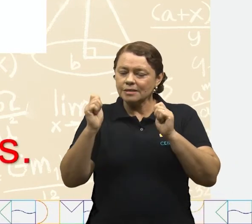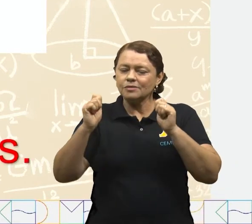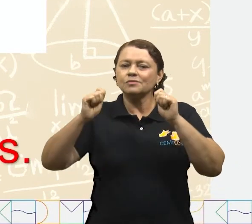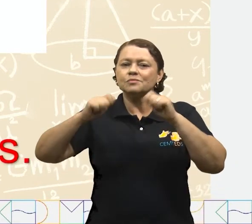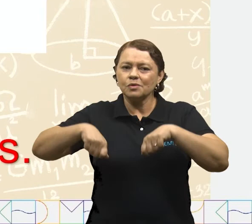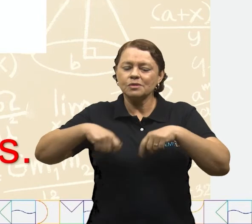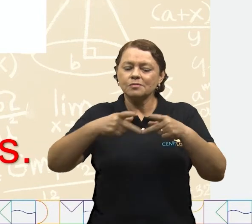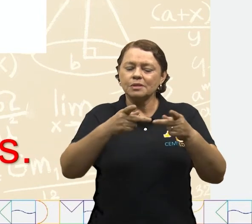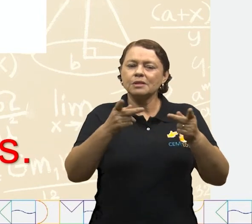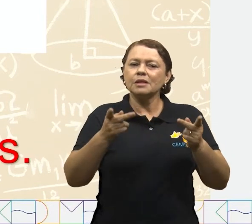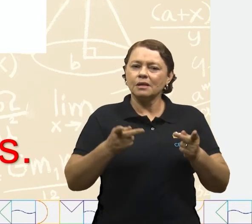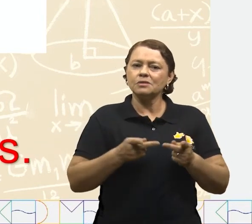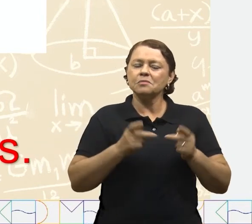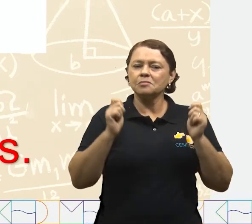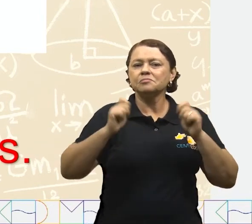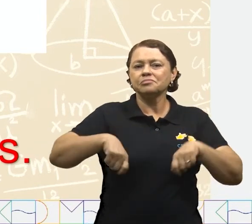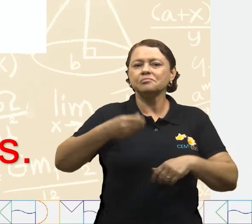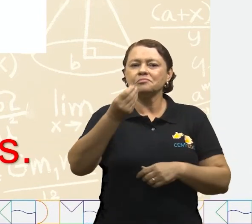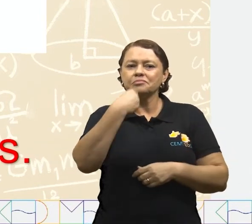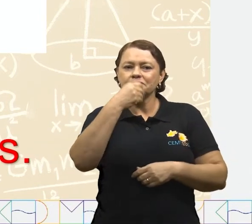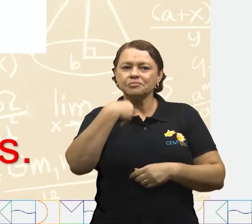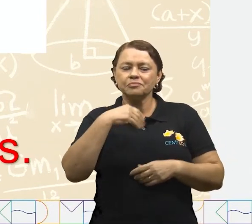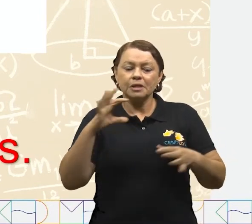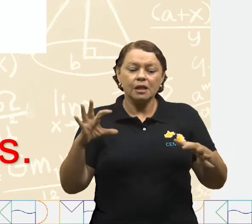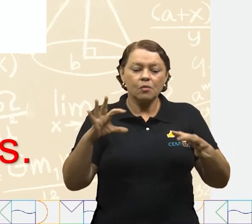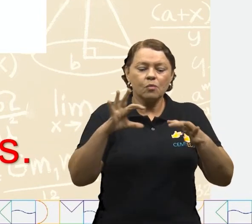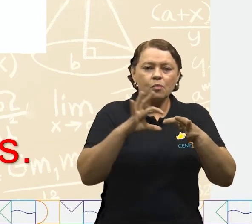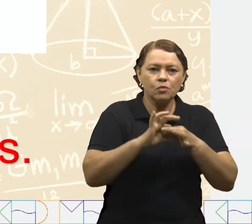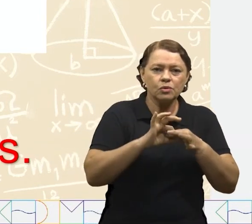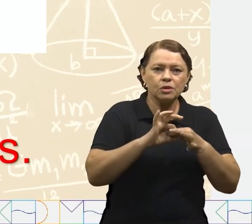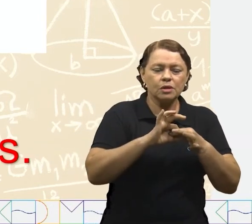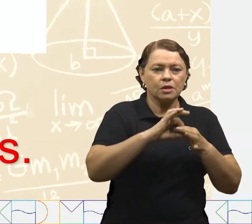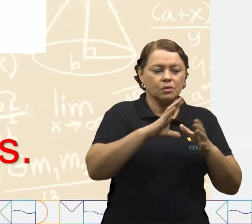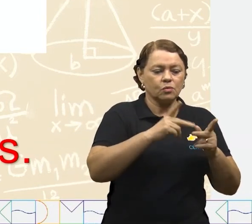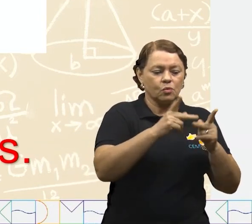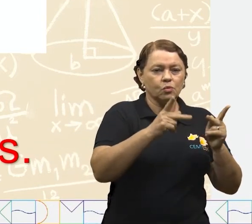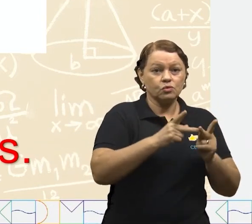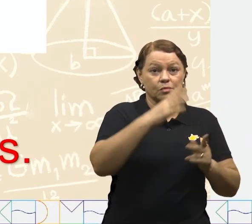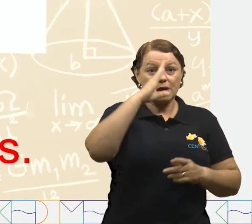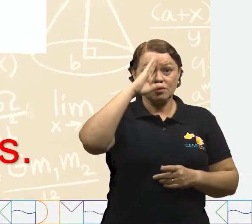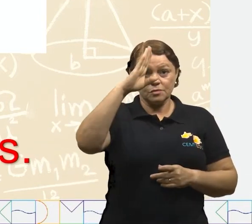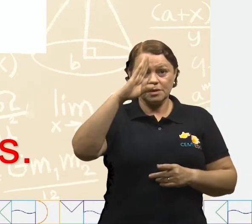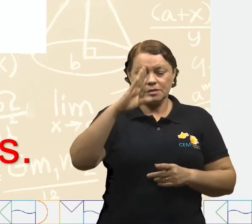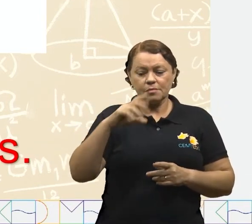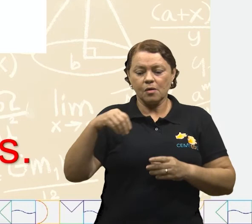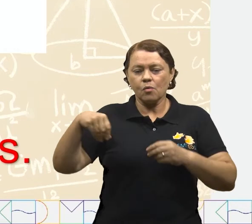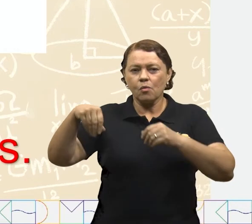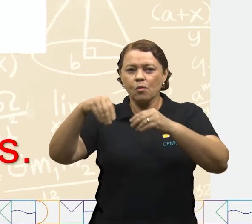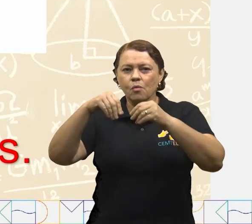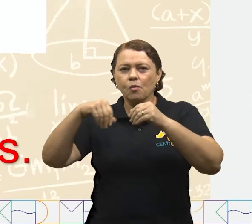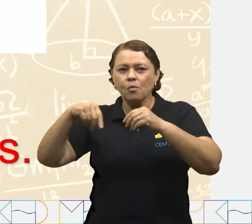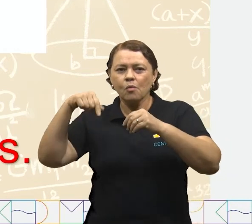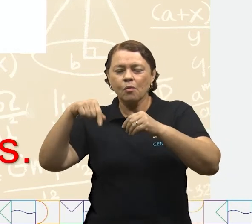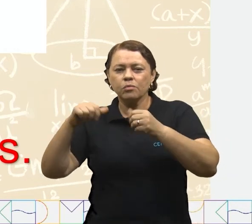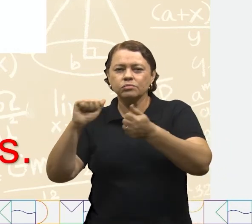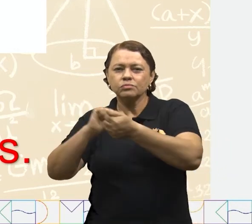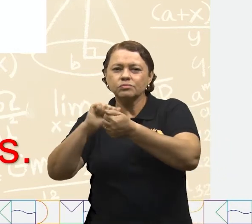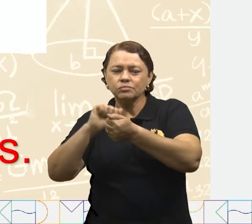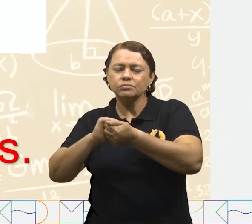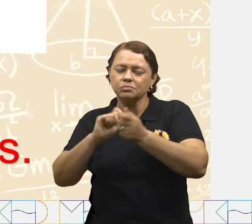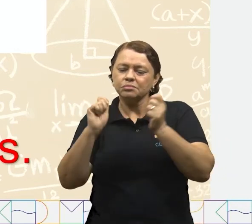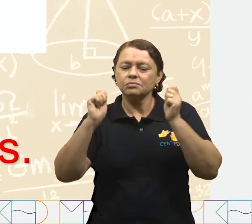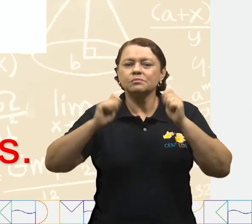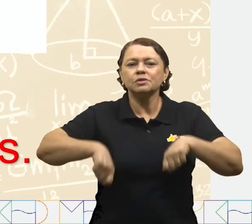possibilidades de prato então unido um elemento dos Pratos principais com um elemento dos